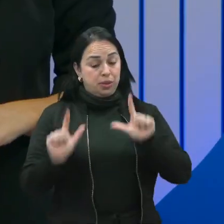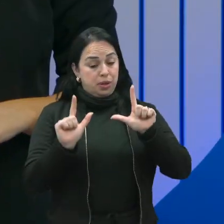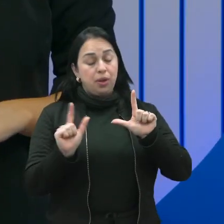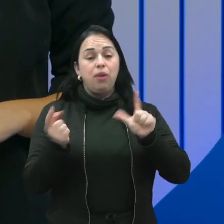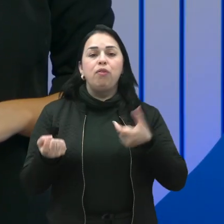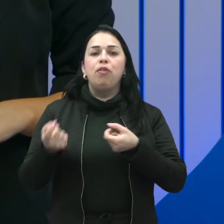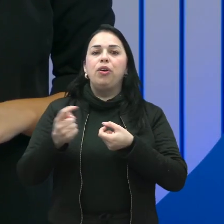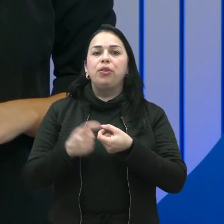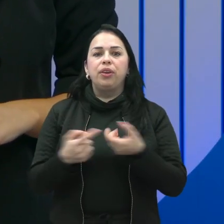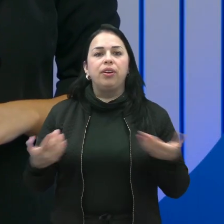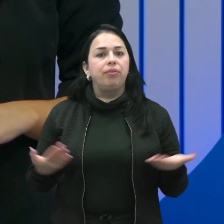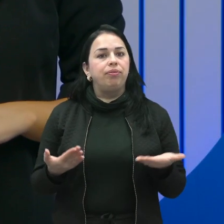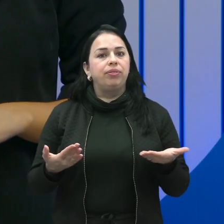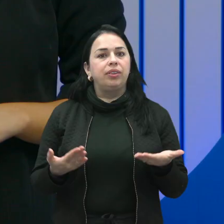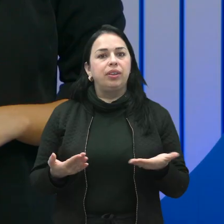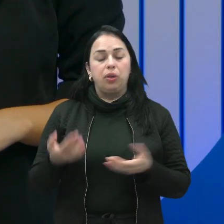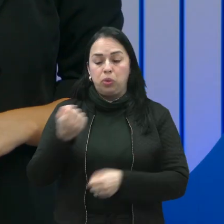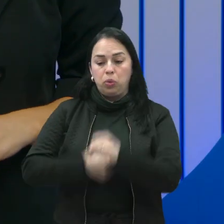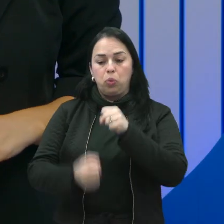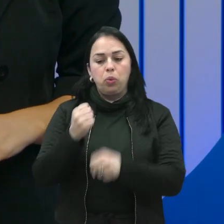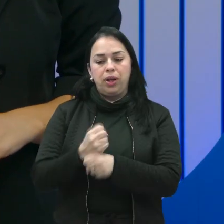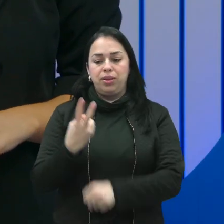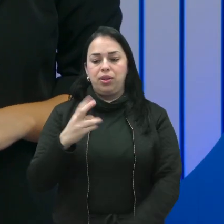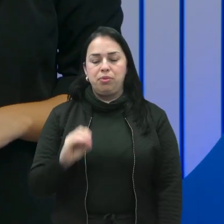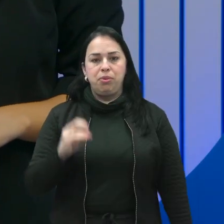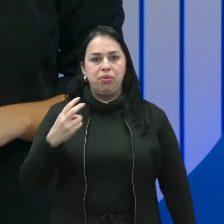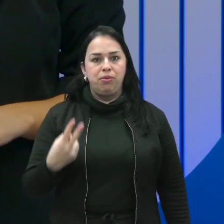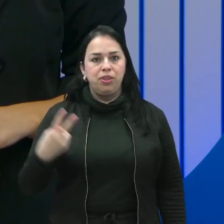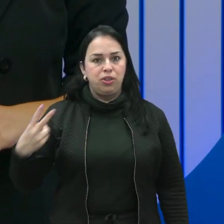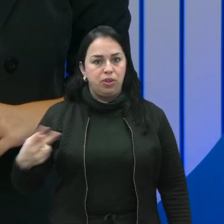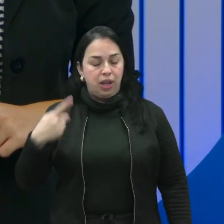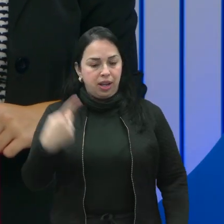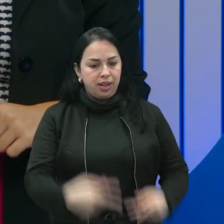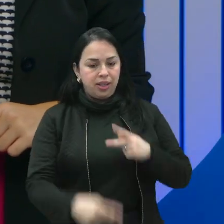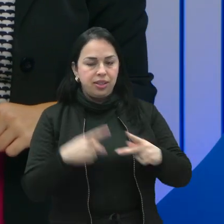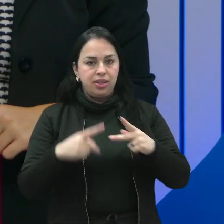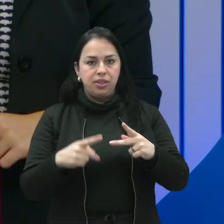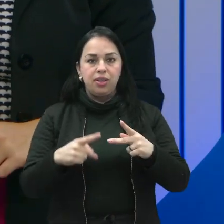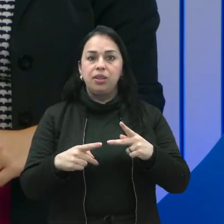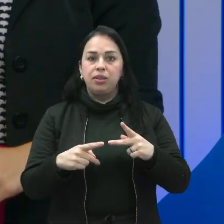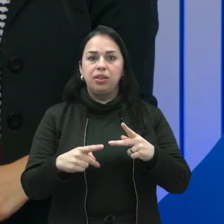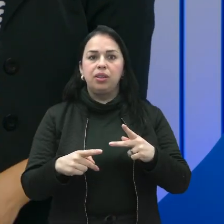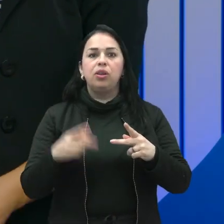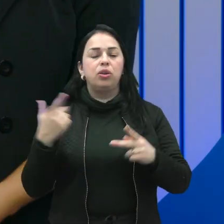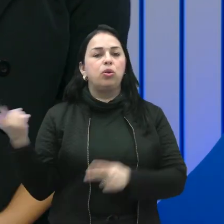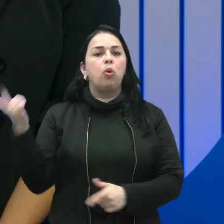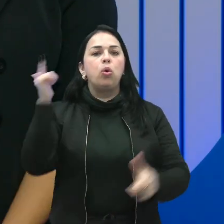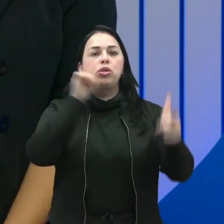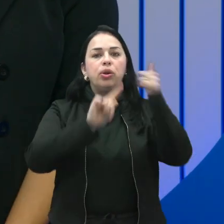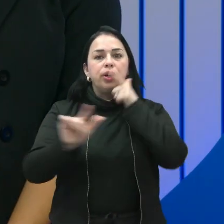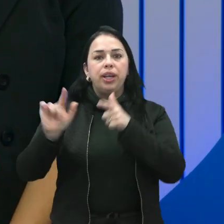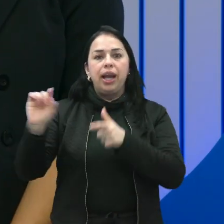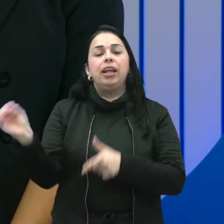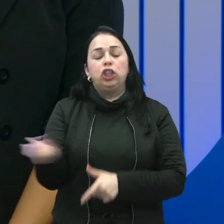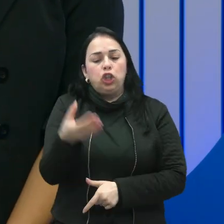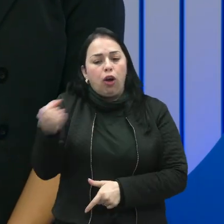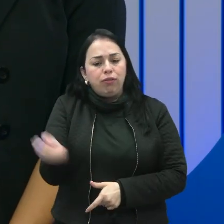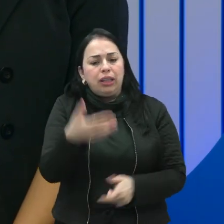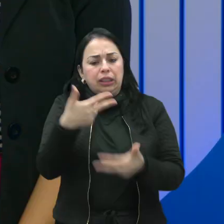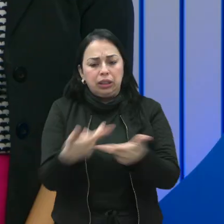De volta com o Sobre Política. Olha só, desde 2022, São José passou a integrar o Corredor de